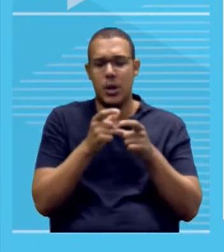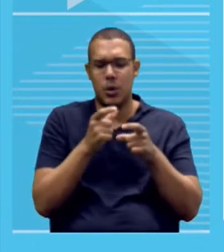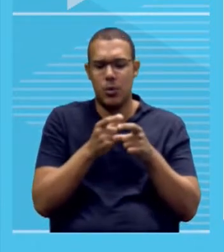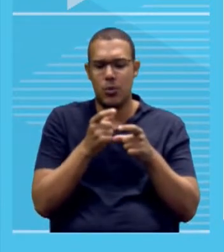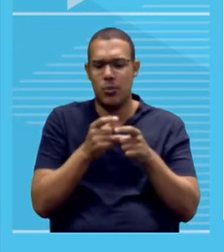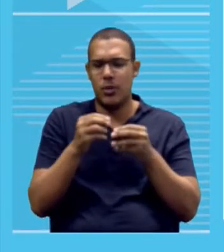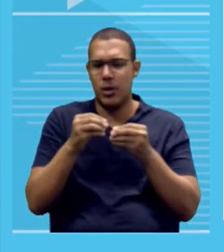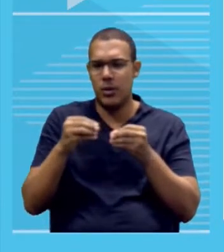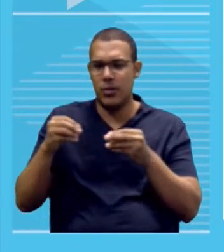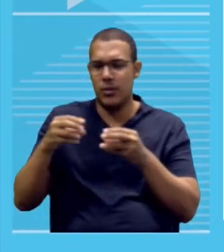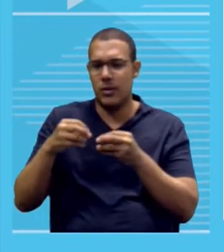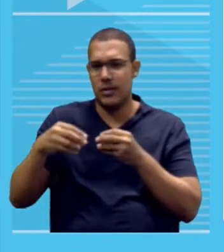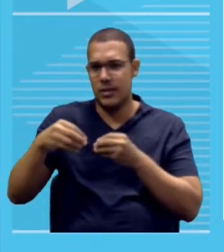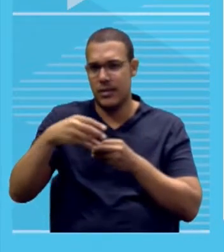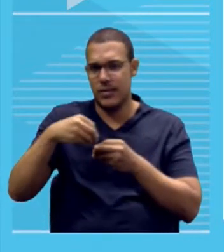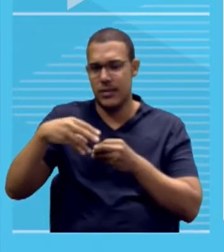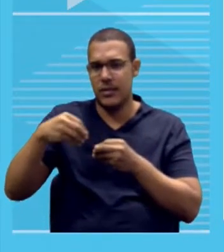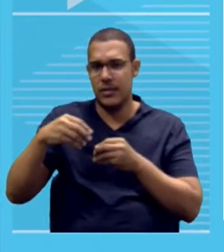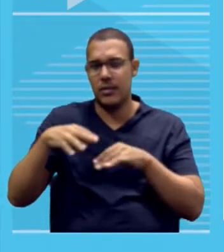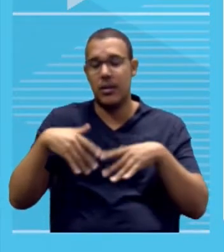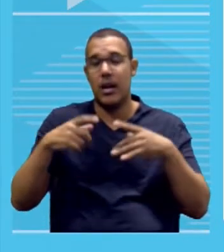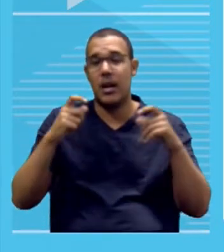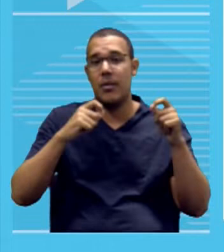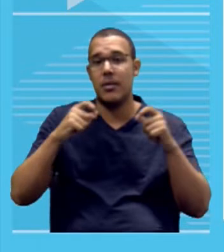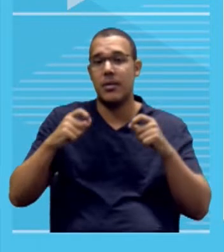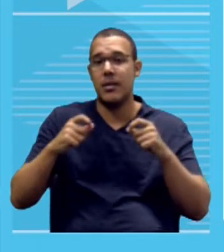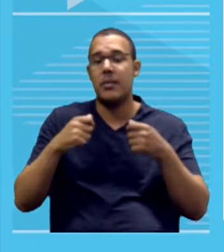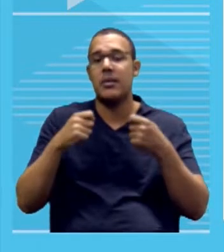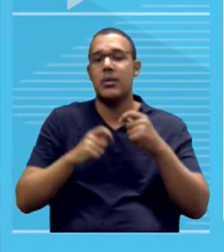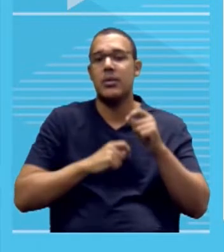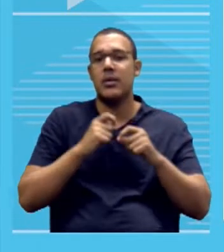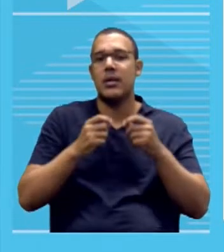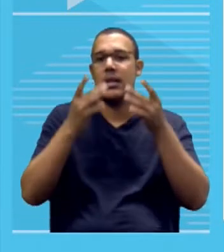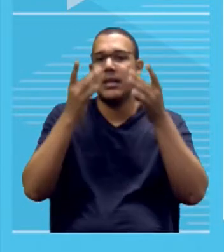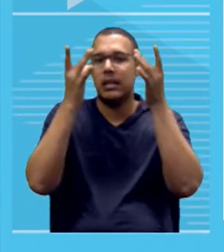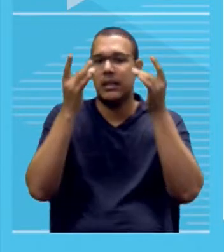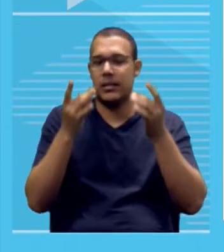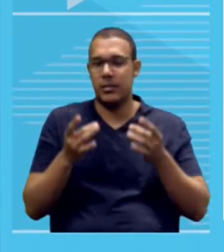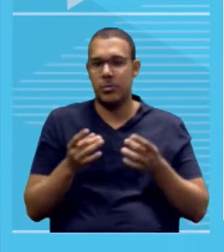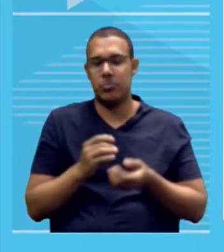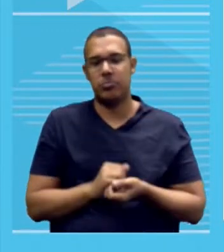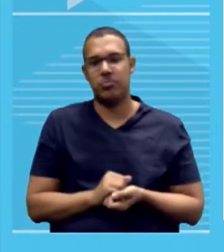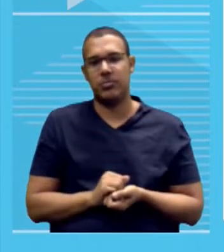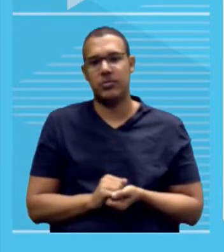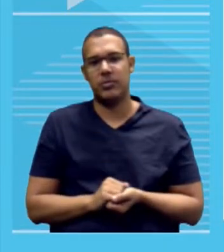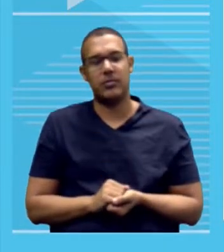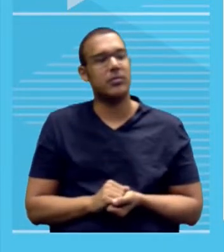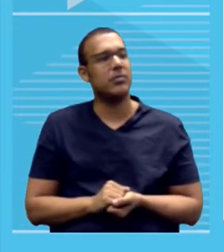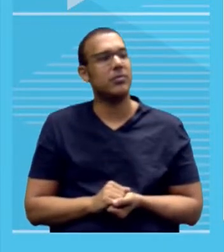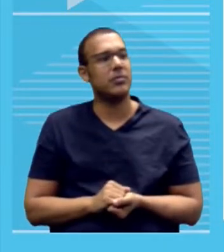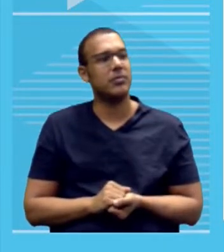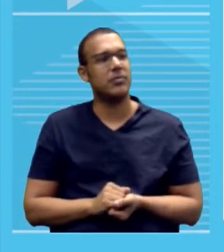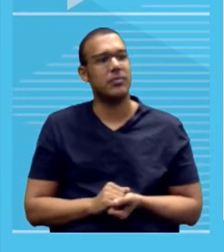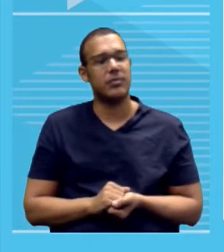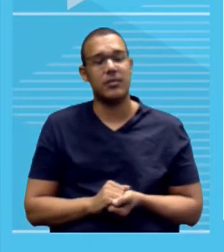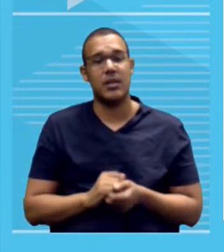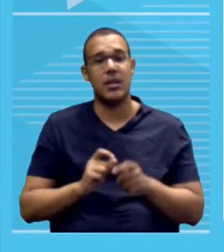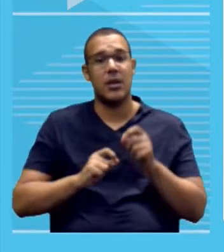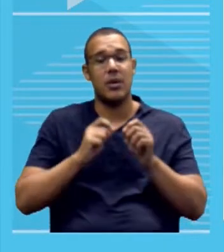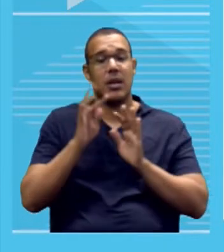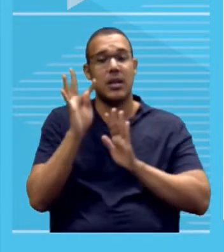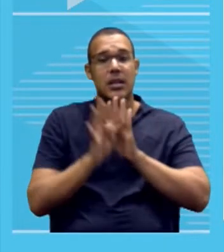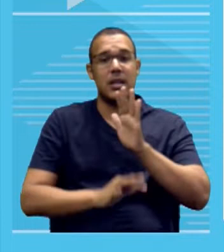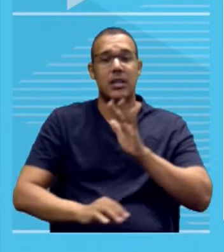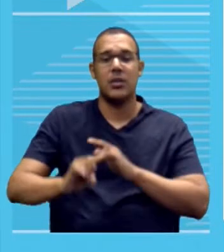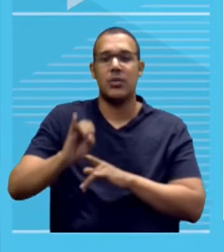desfie cada uma dessas possibilidades precisa também de escrita Então isso é o que a gente chama de texto injuntivo Ou seja aquele texto